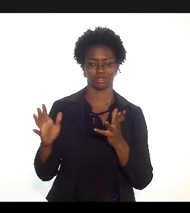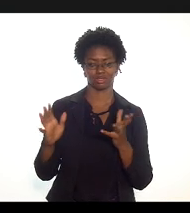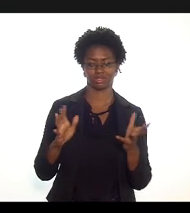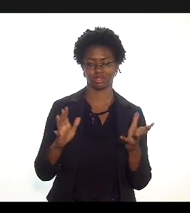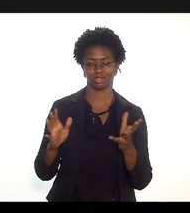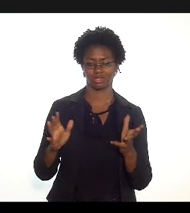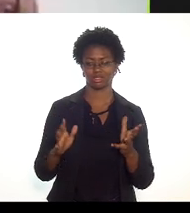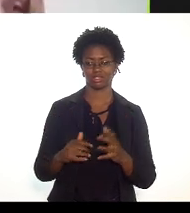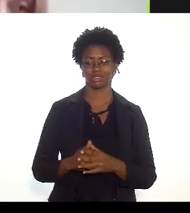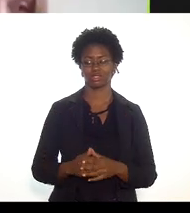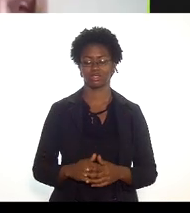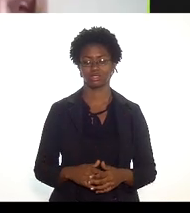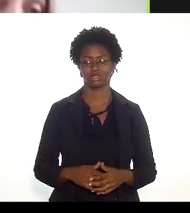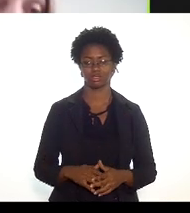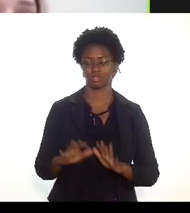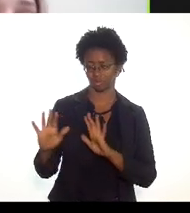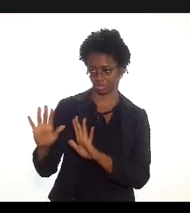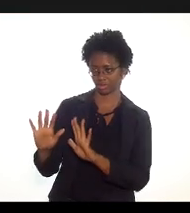minutinho, então, Paulo.